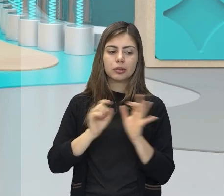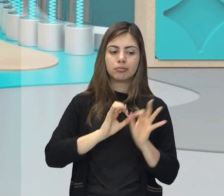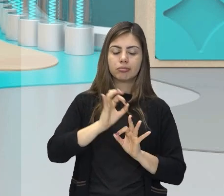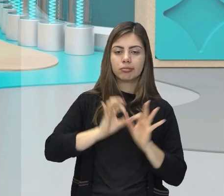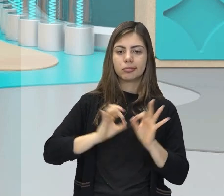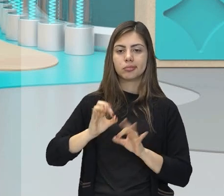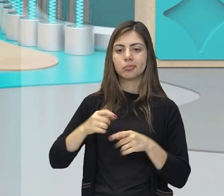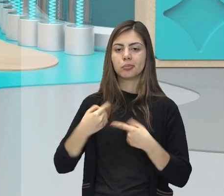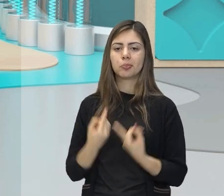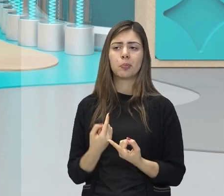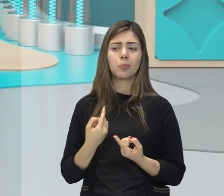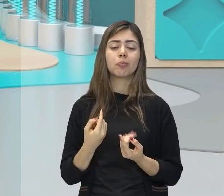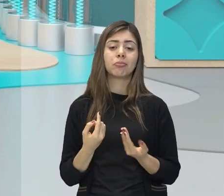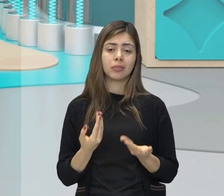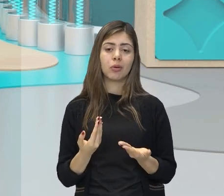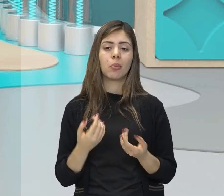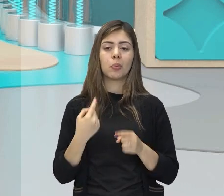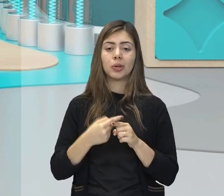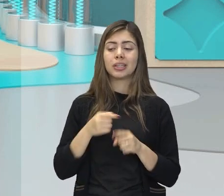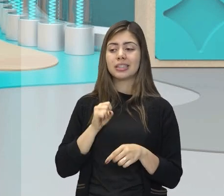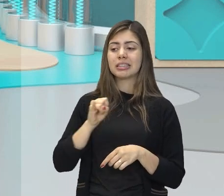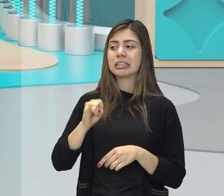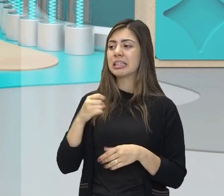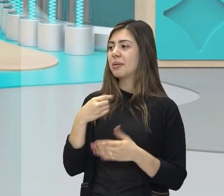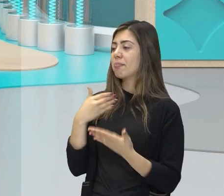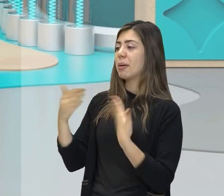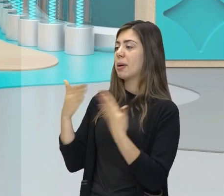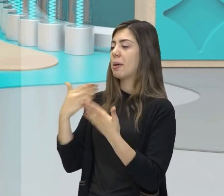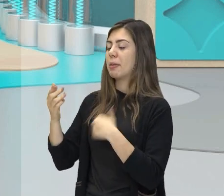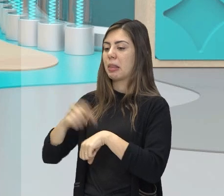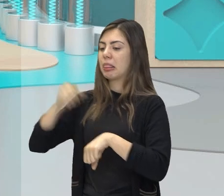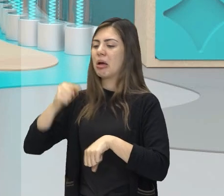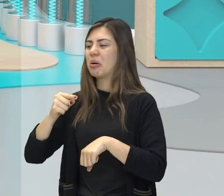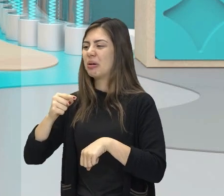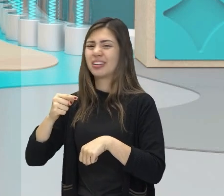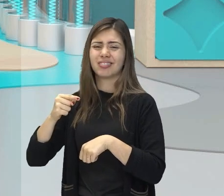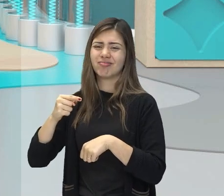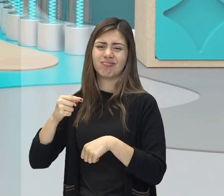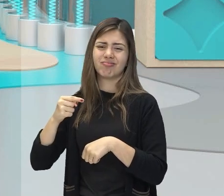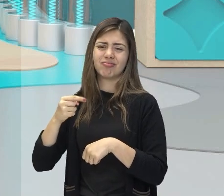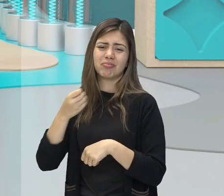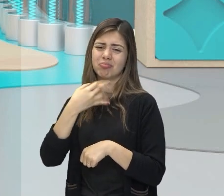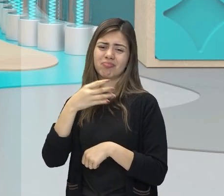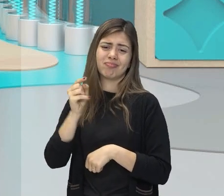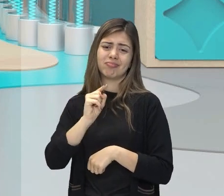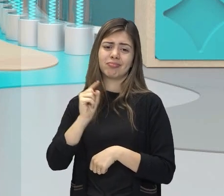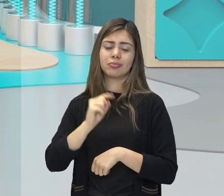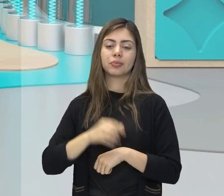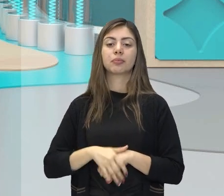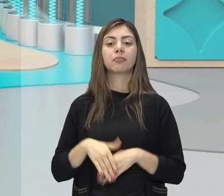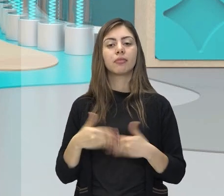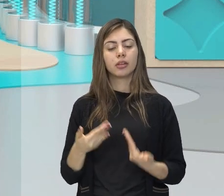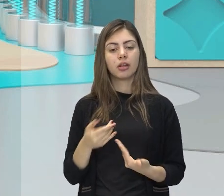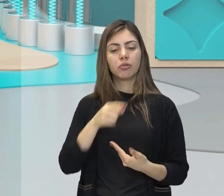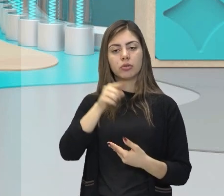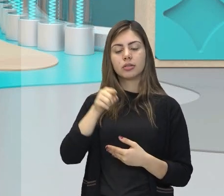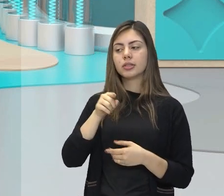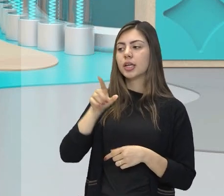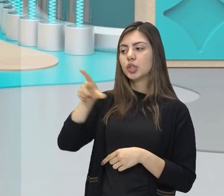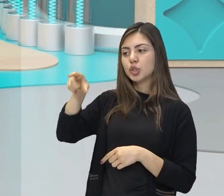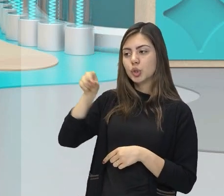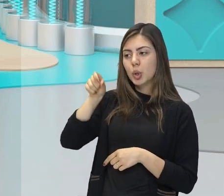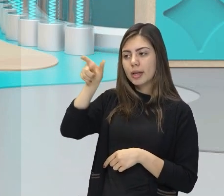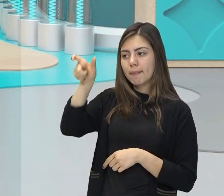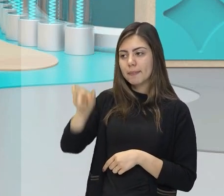se torna uma conversa sem muita lógica, sem muito nexo. Então, você vai escolher o seu entrevistado, vai justificar